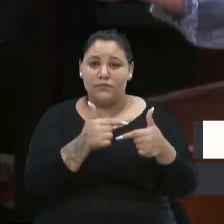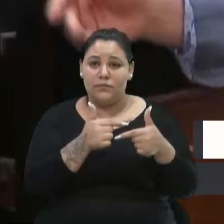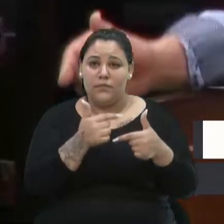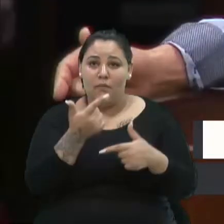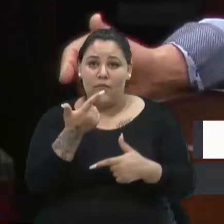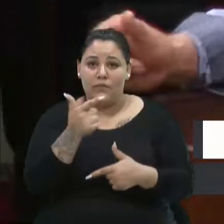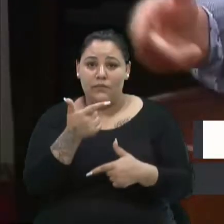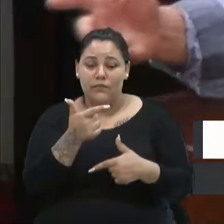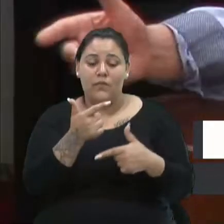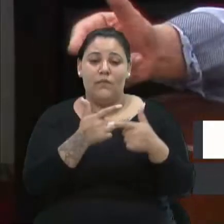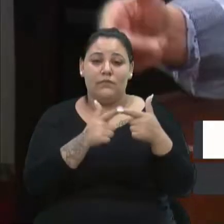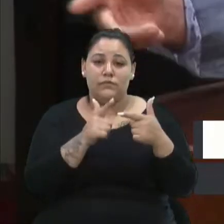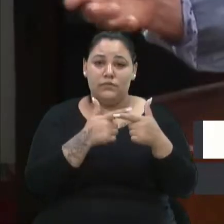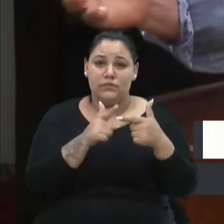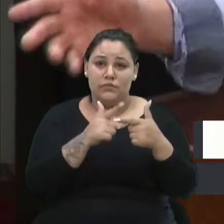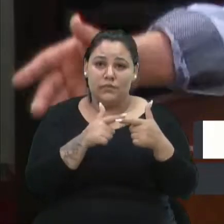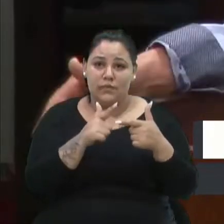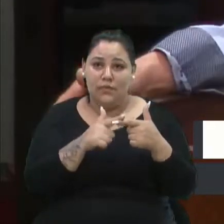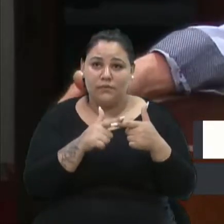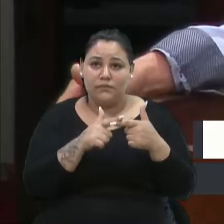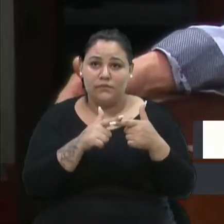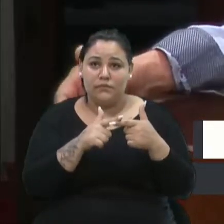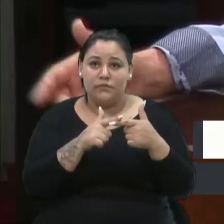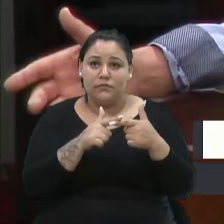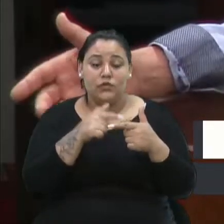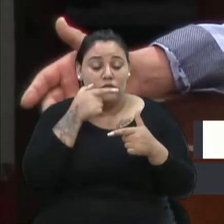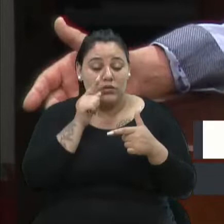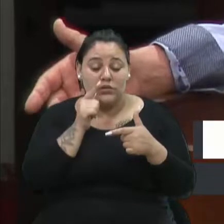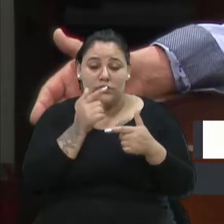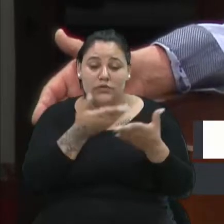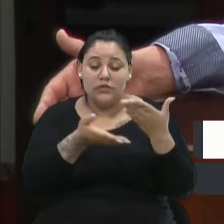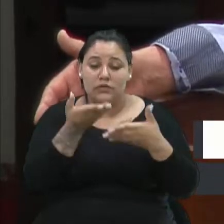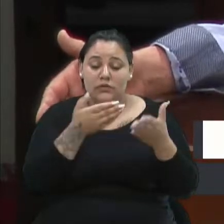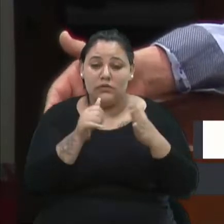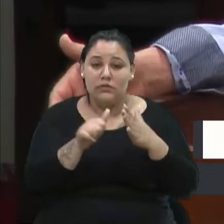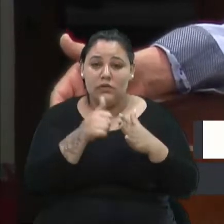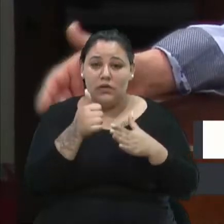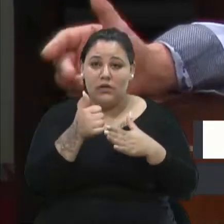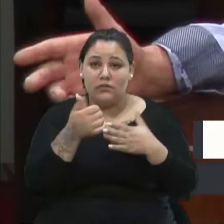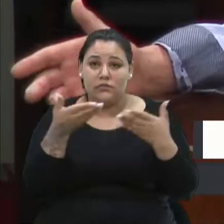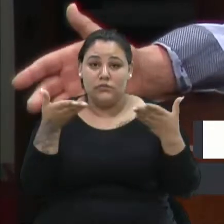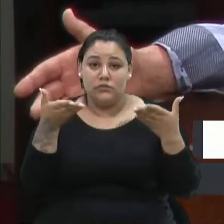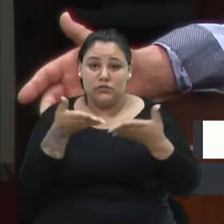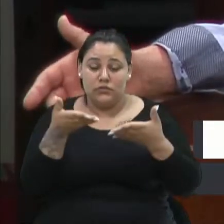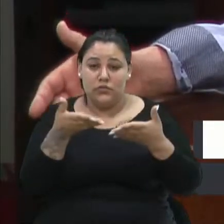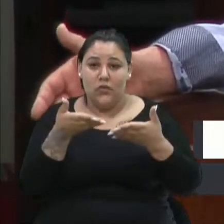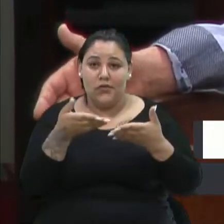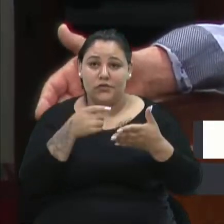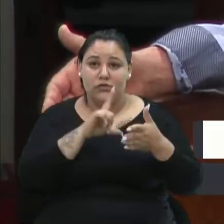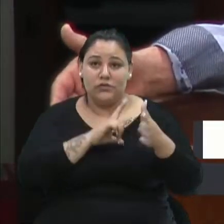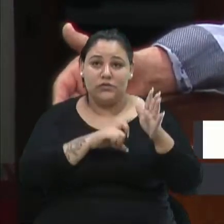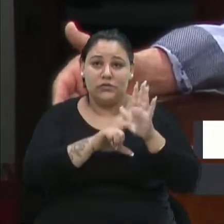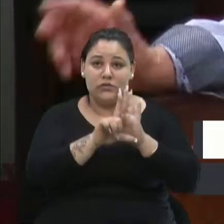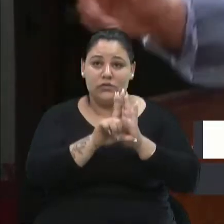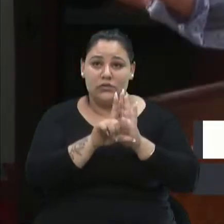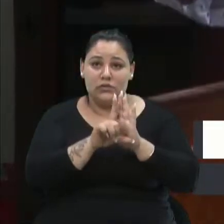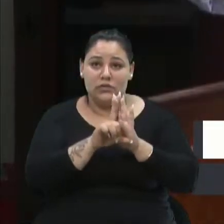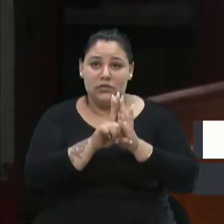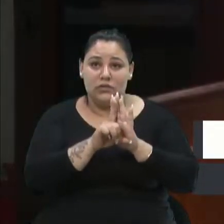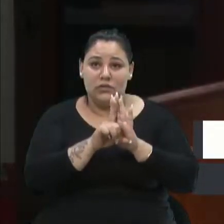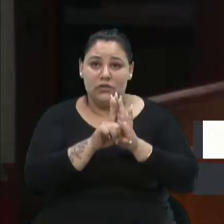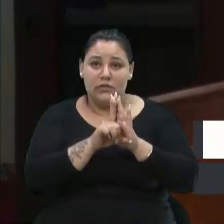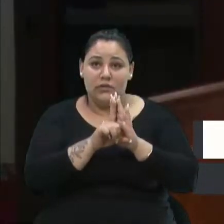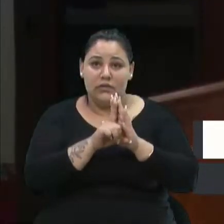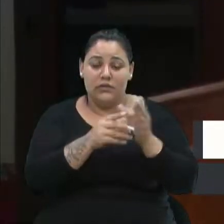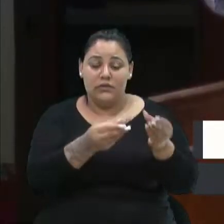uma luz melhor para poder atender melhor. Hoje está suspenso, até naquela lei nós melhorada aqui, fornecimento